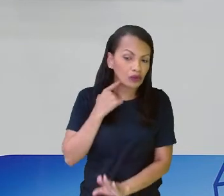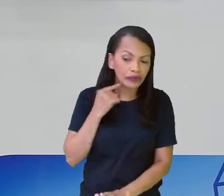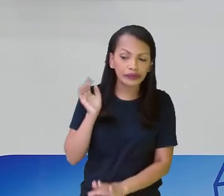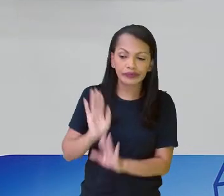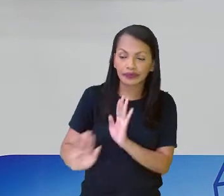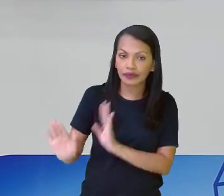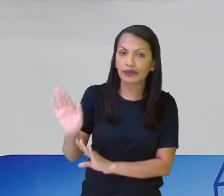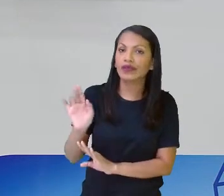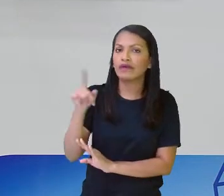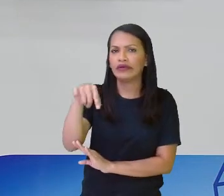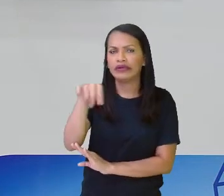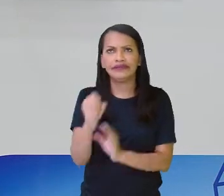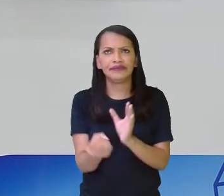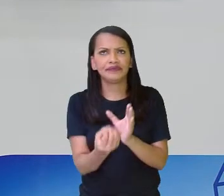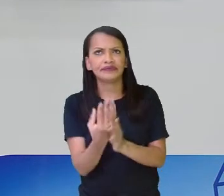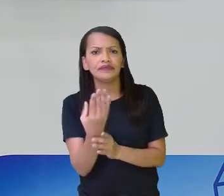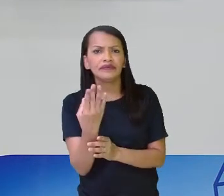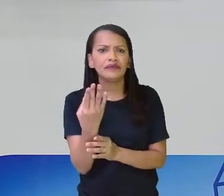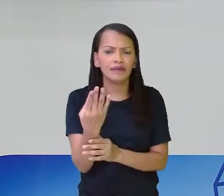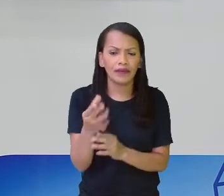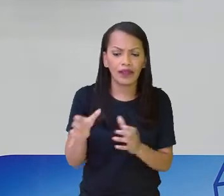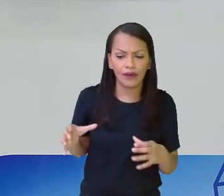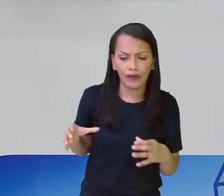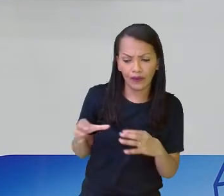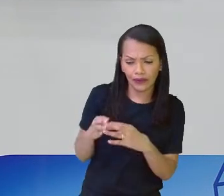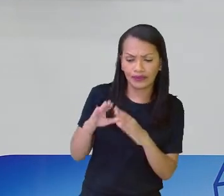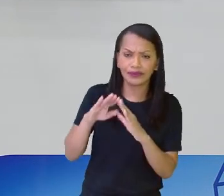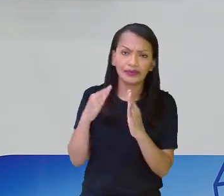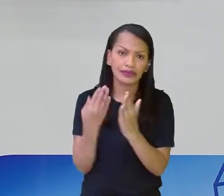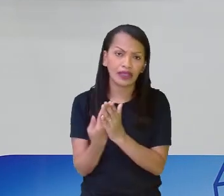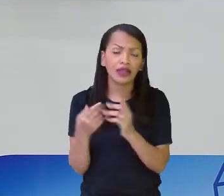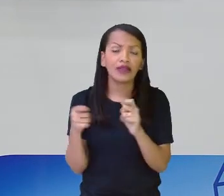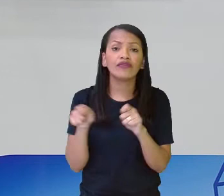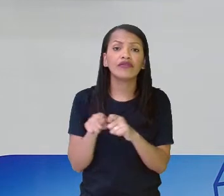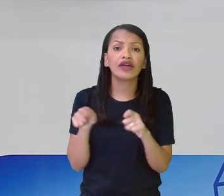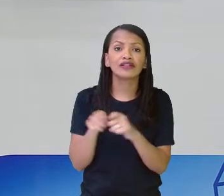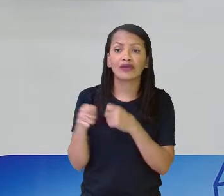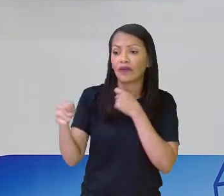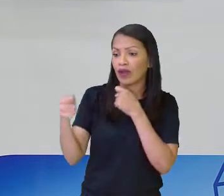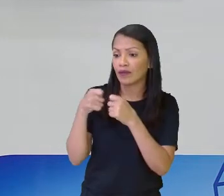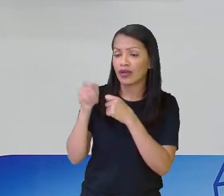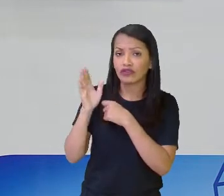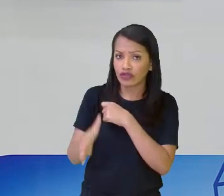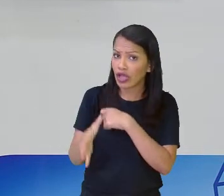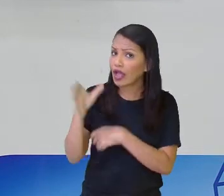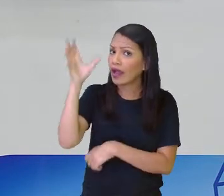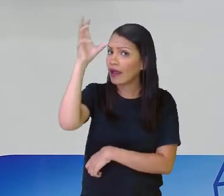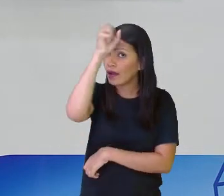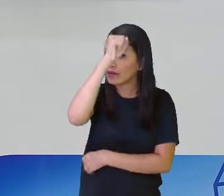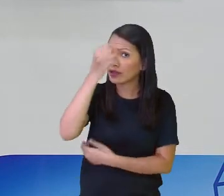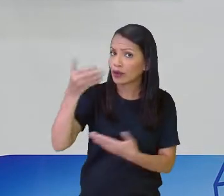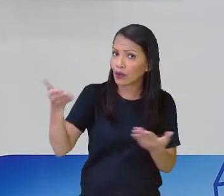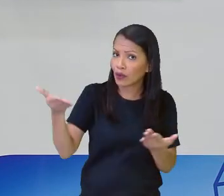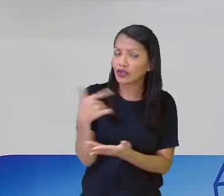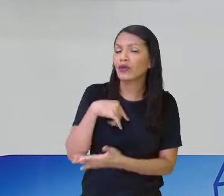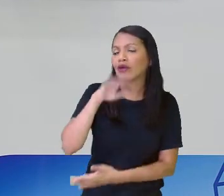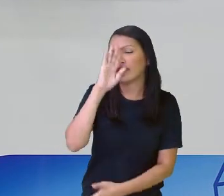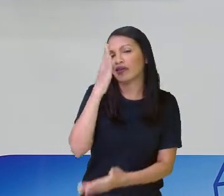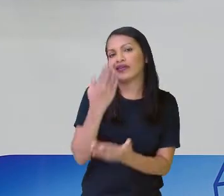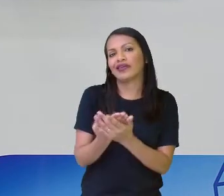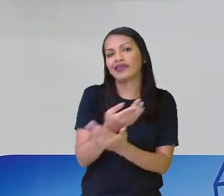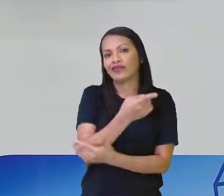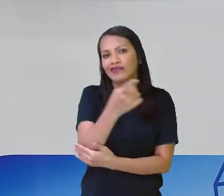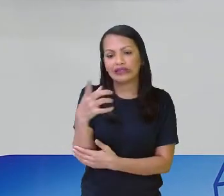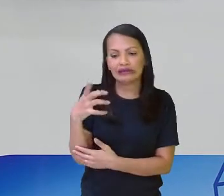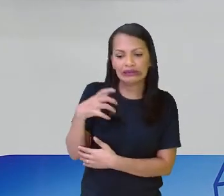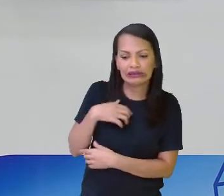lixo, você vai criar aí junto a sua turminha na escola e produz uma reportagem. Já aprendeu bastante sobre ela, então acredito que você não